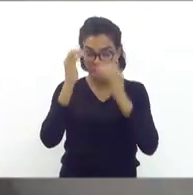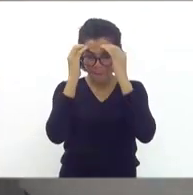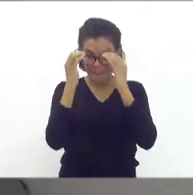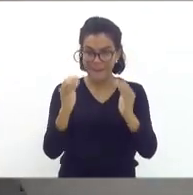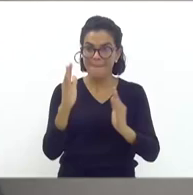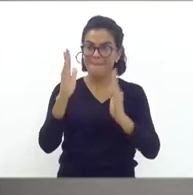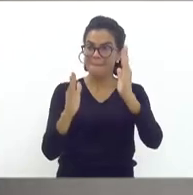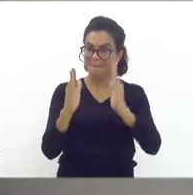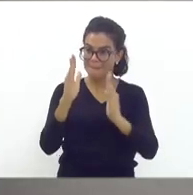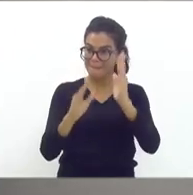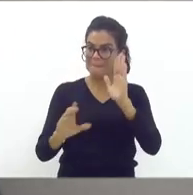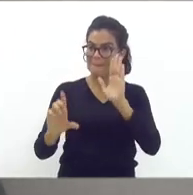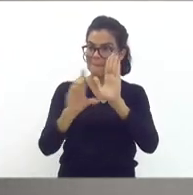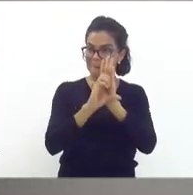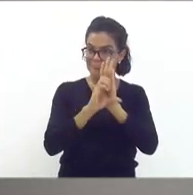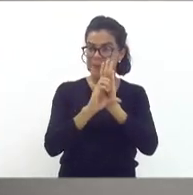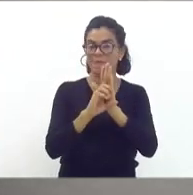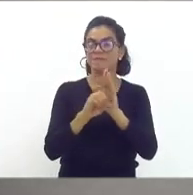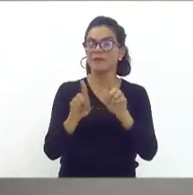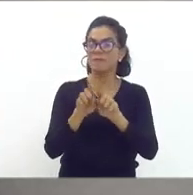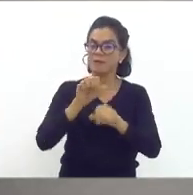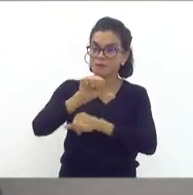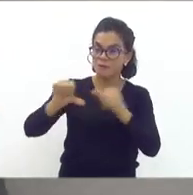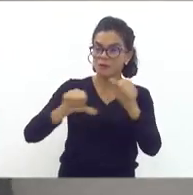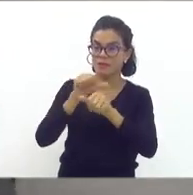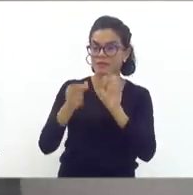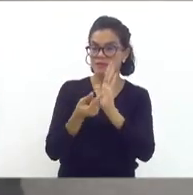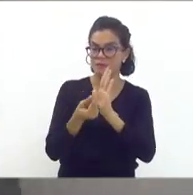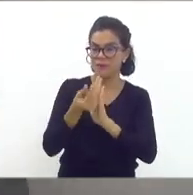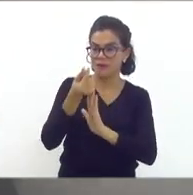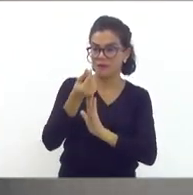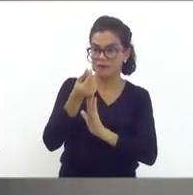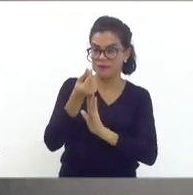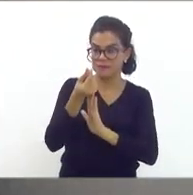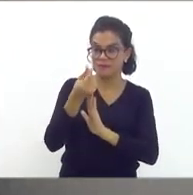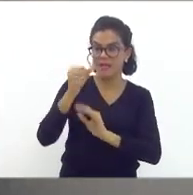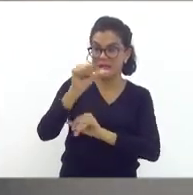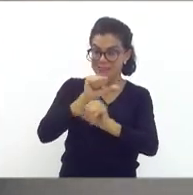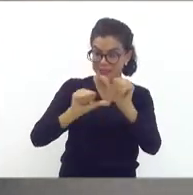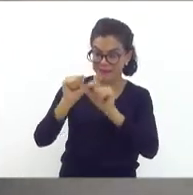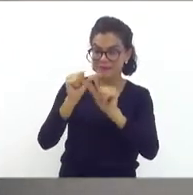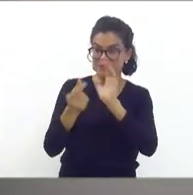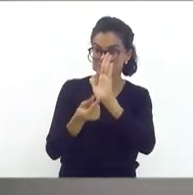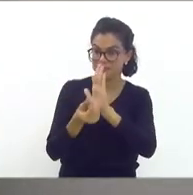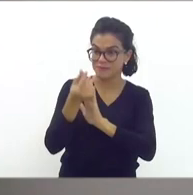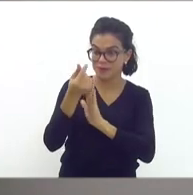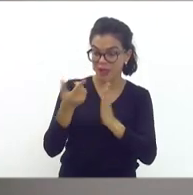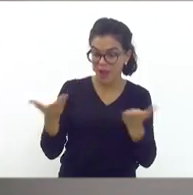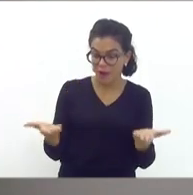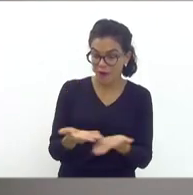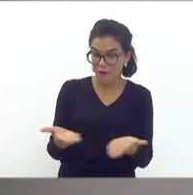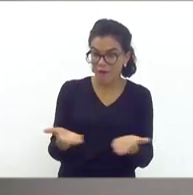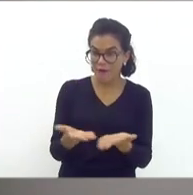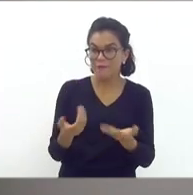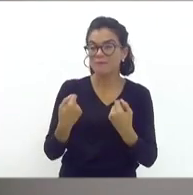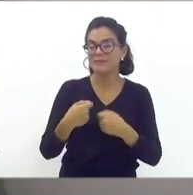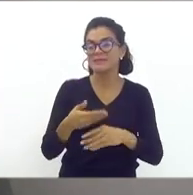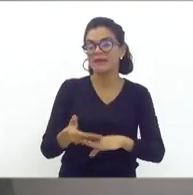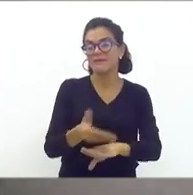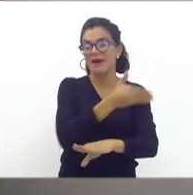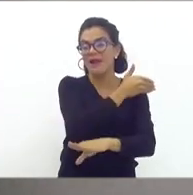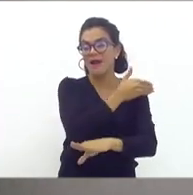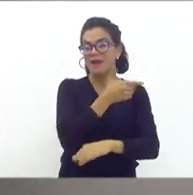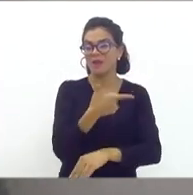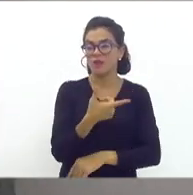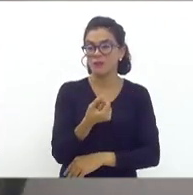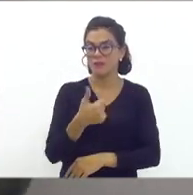legais quanto a apreciação dos reajuste tarifários essa revisão tarifária que está sendo concluída agora tinha que ter sido feito em